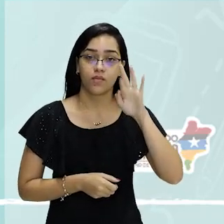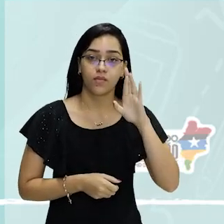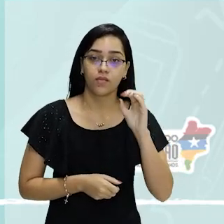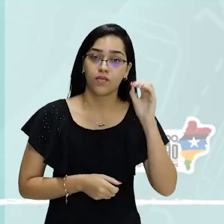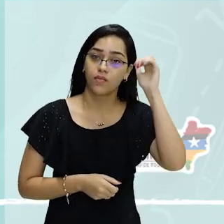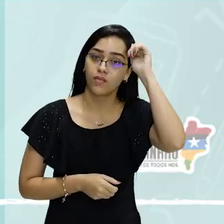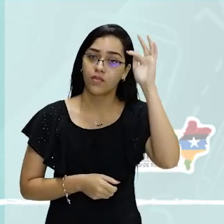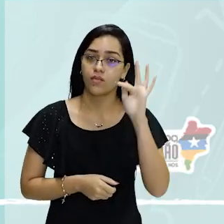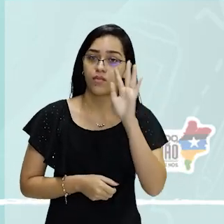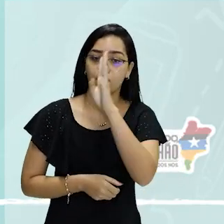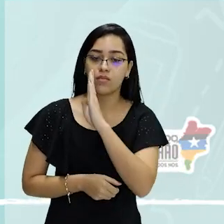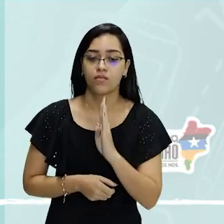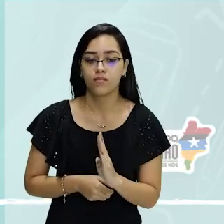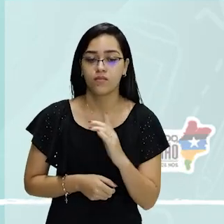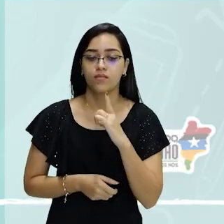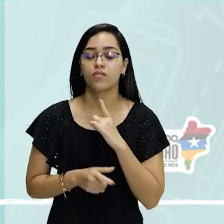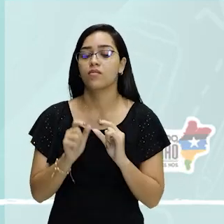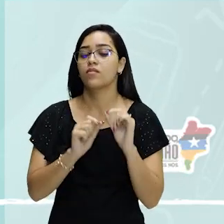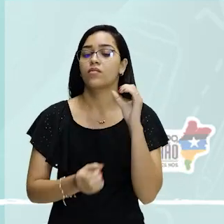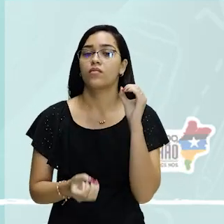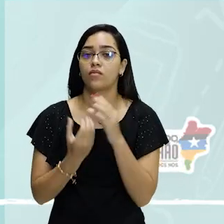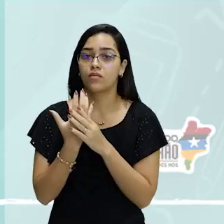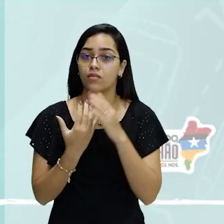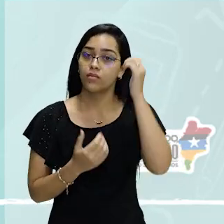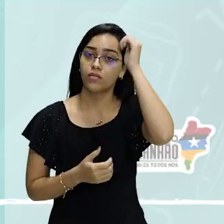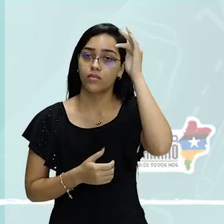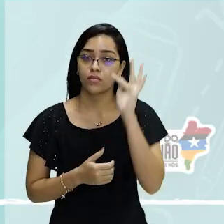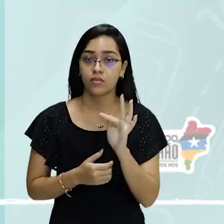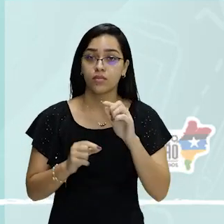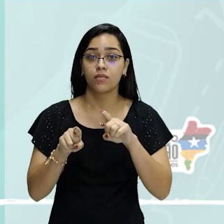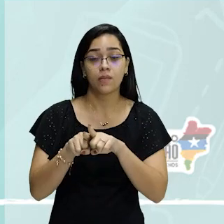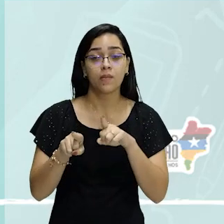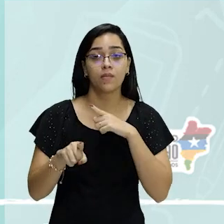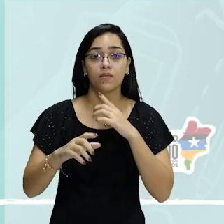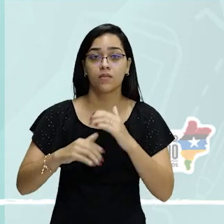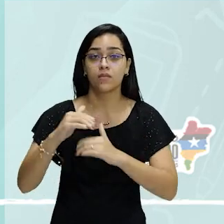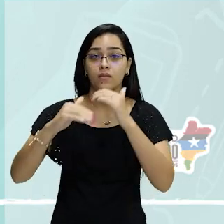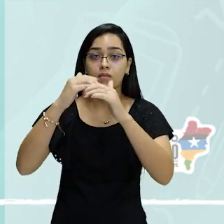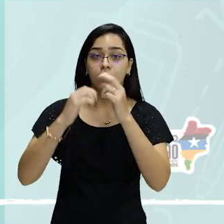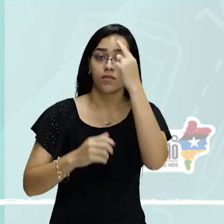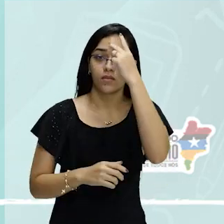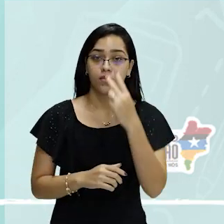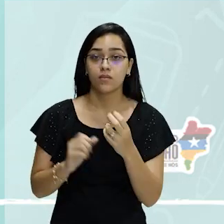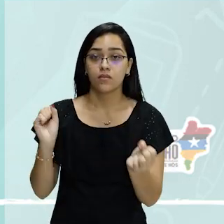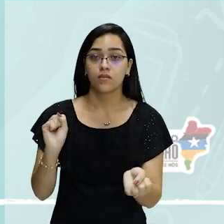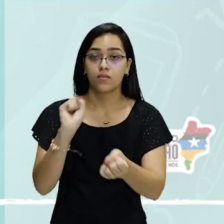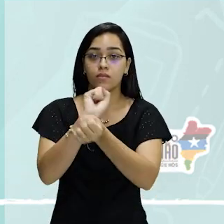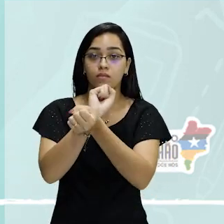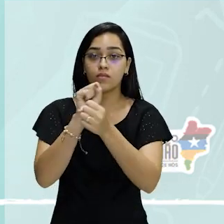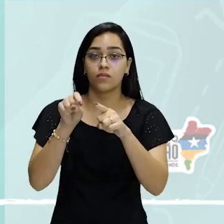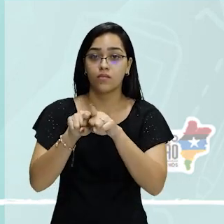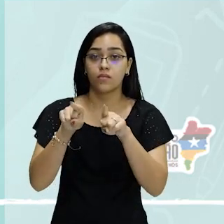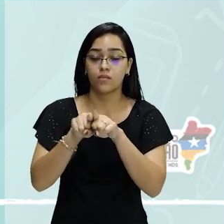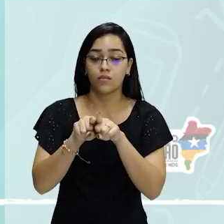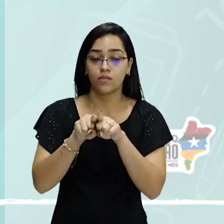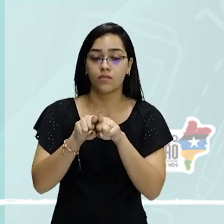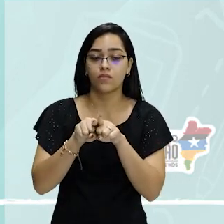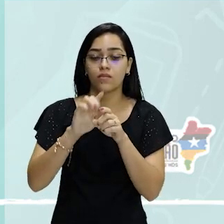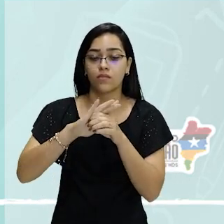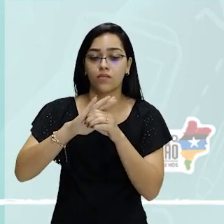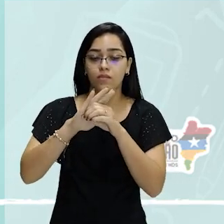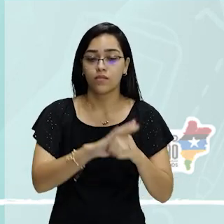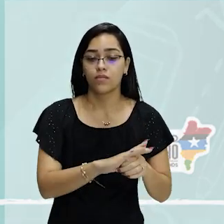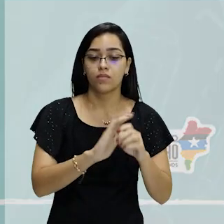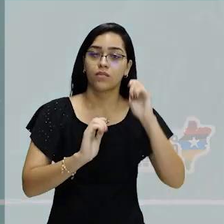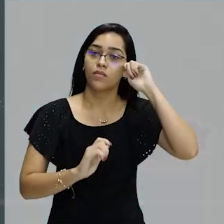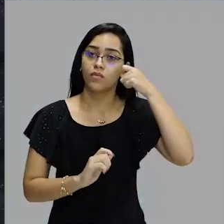ou afrodescendente tem origem africana e ao processo histórico de escravização e discriminação que os